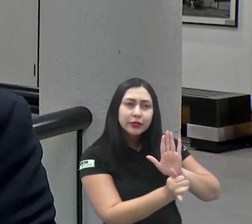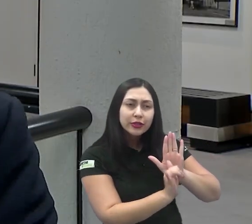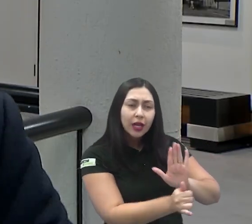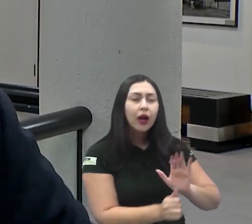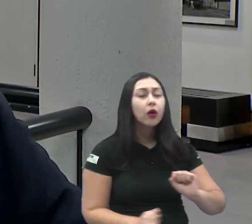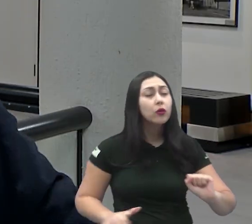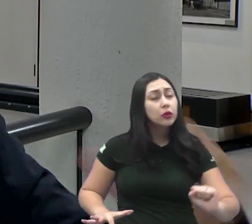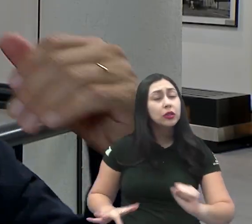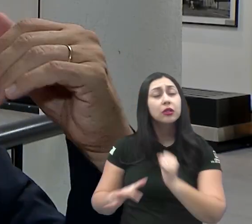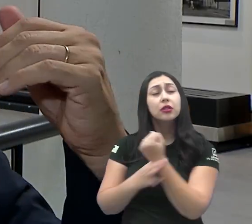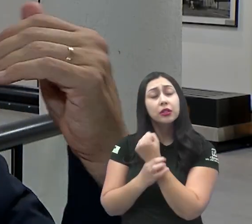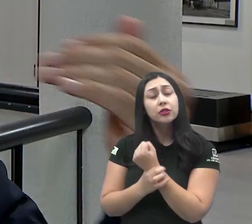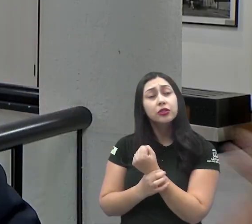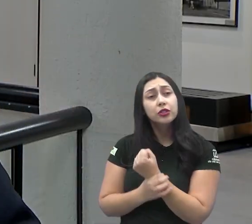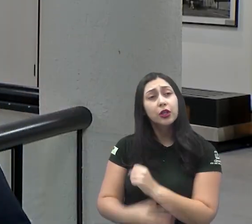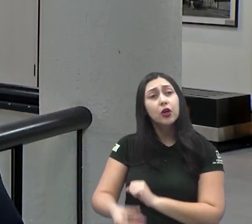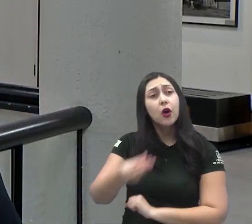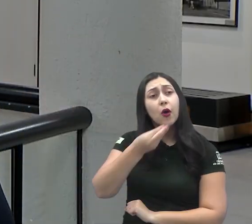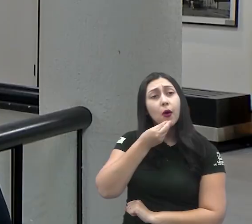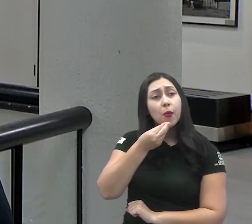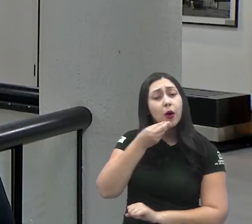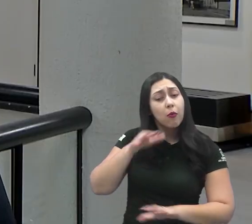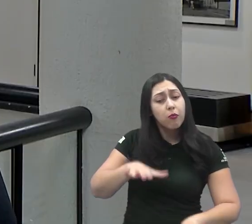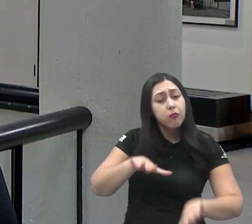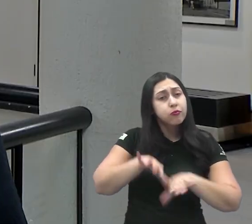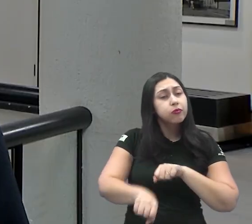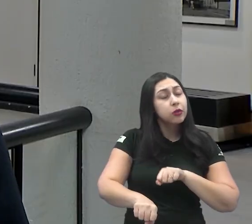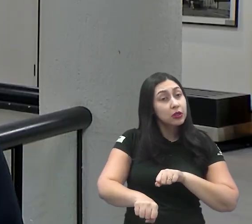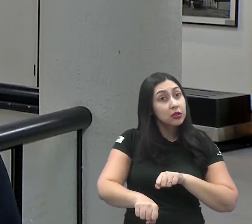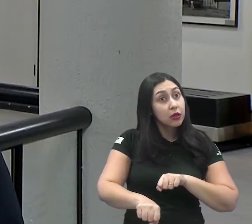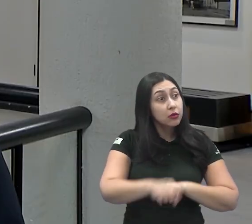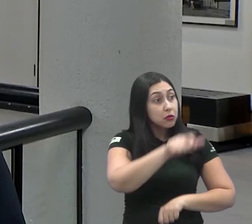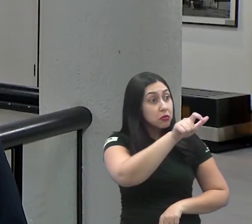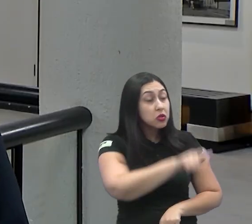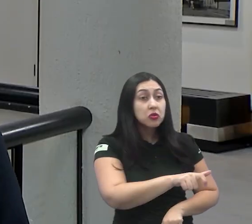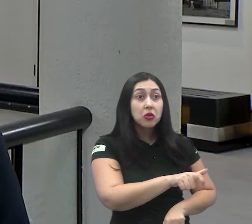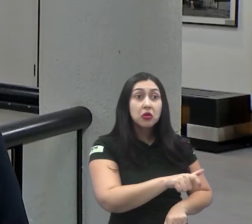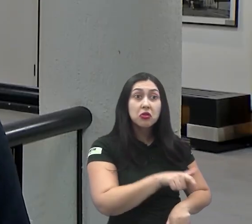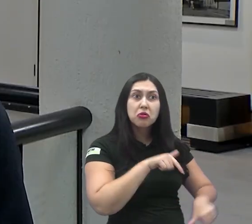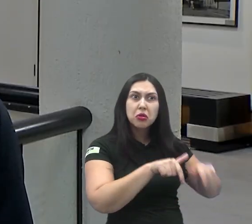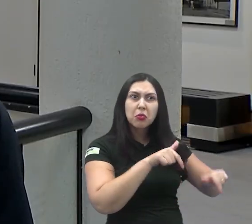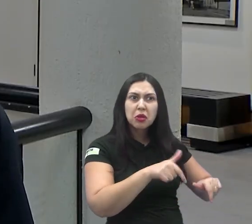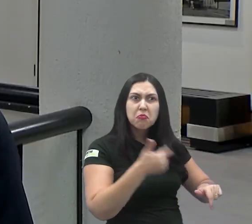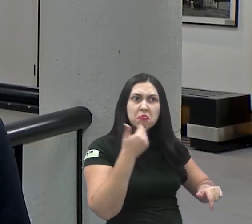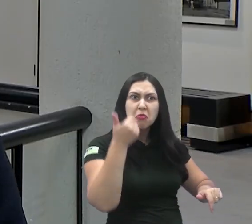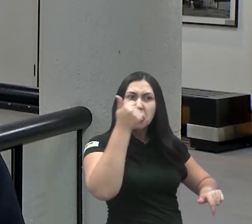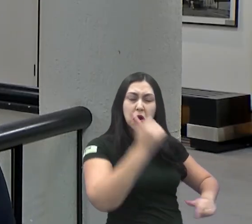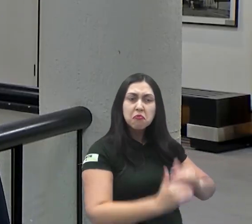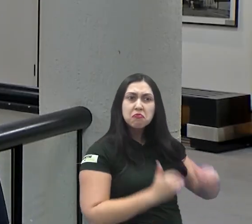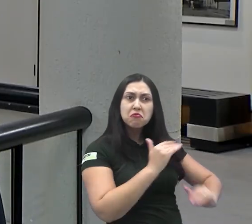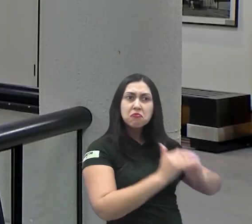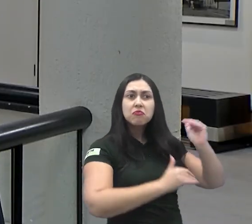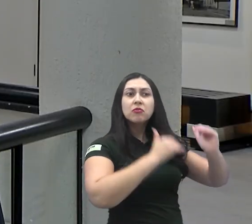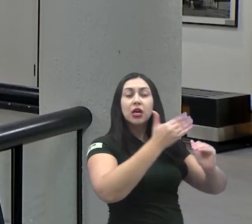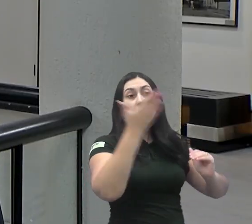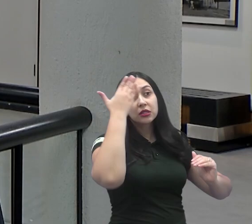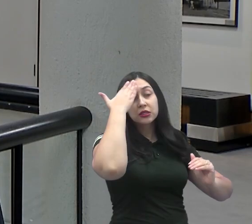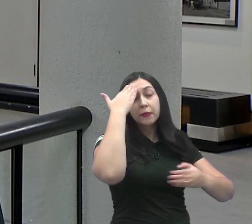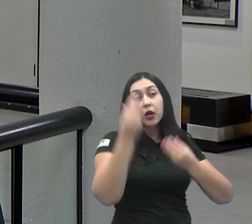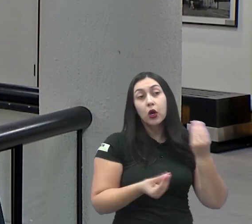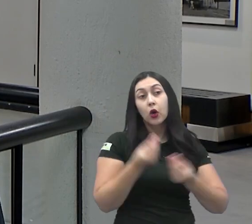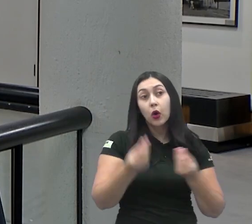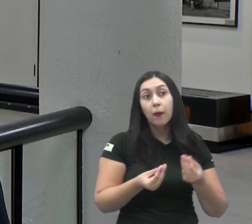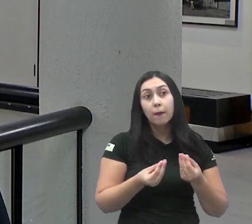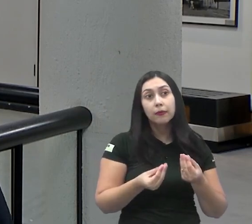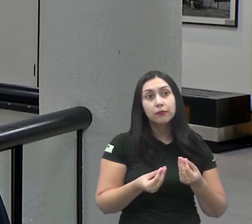edital, a garantir a possibilidade de uma formação para que ele melhore o seu trabalho, para que ele saiba